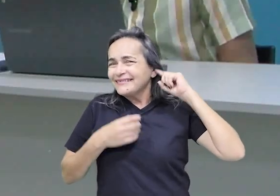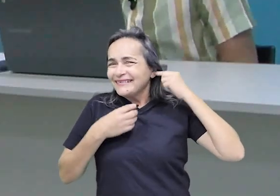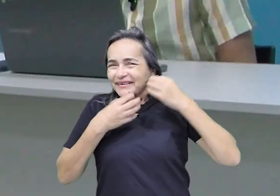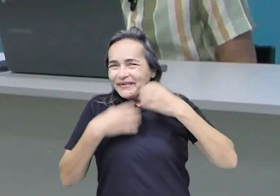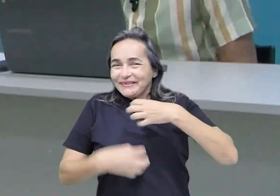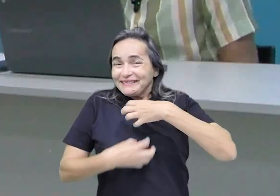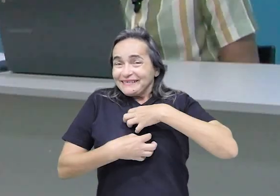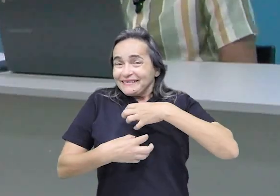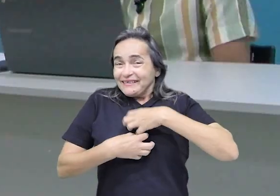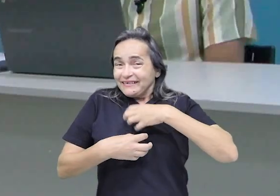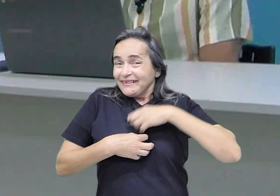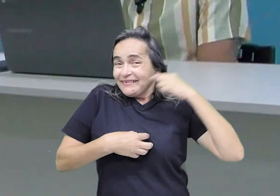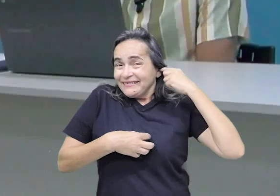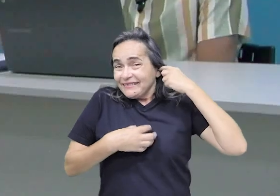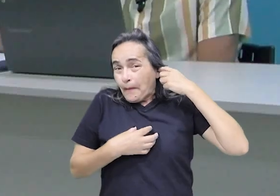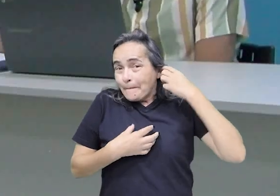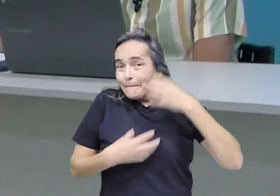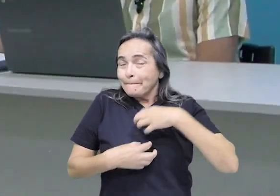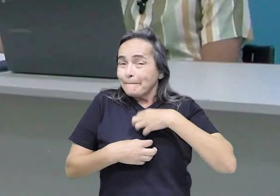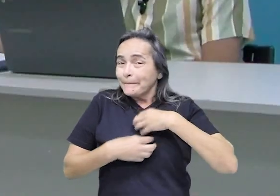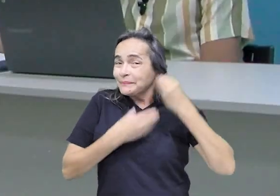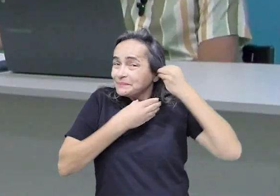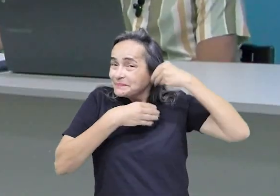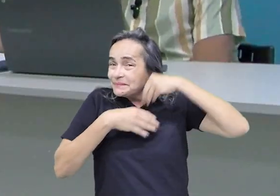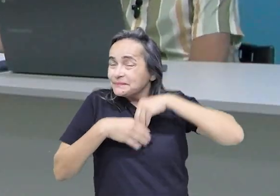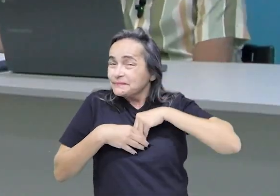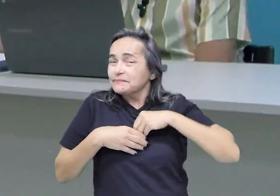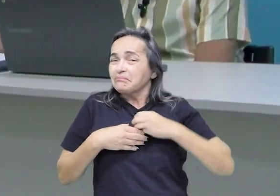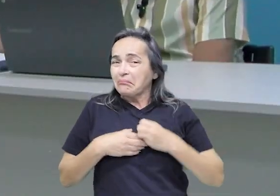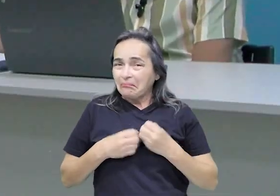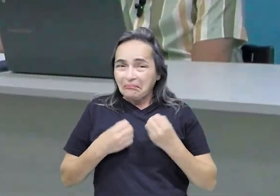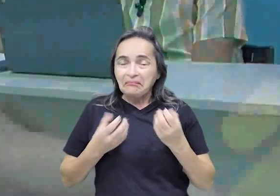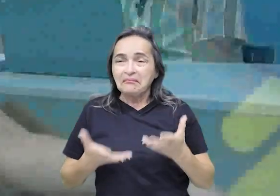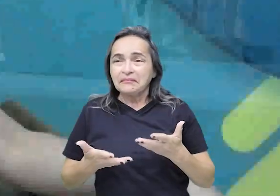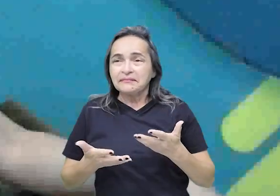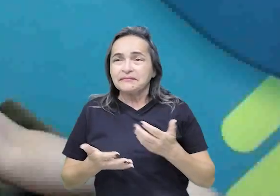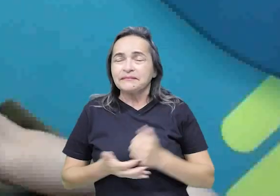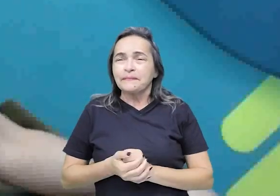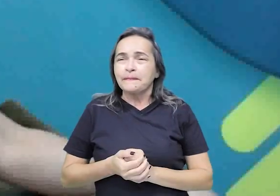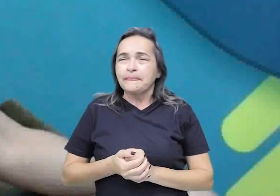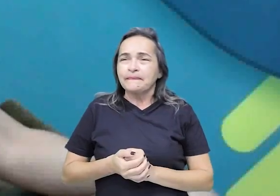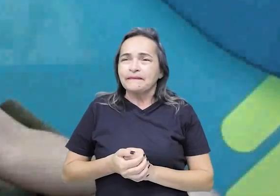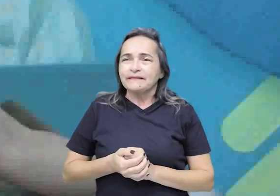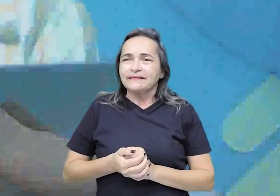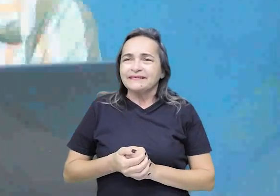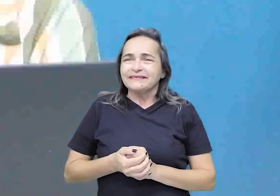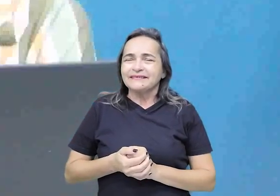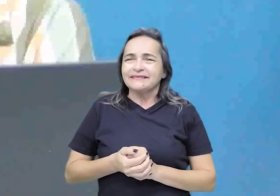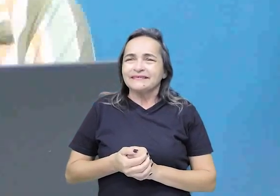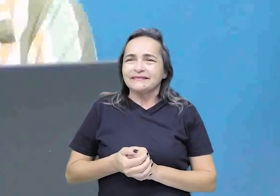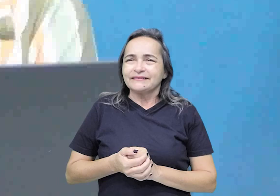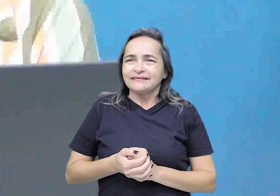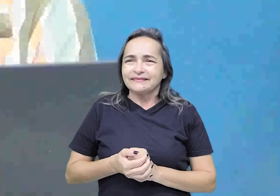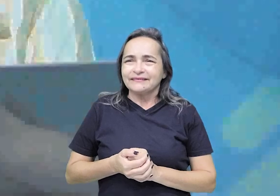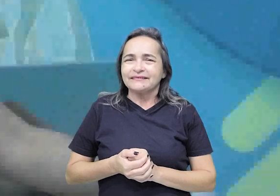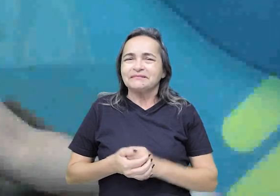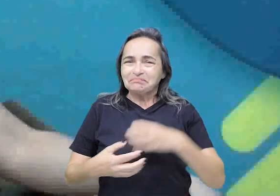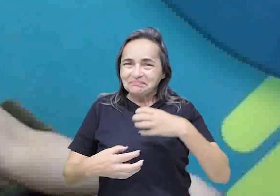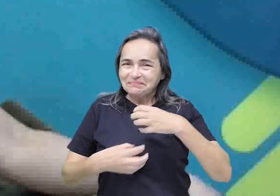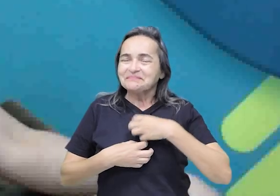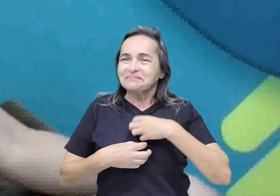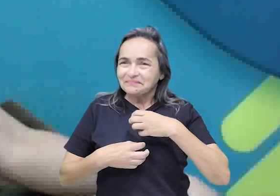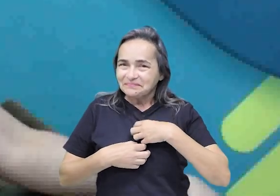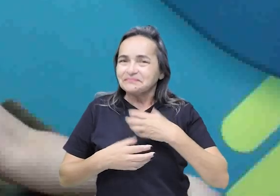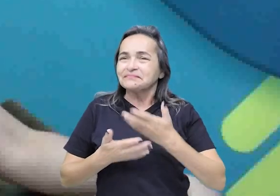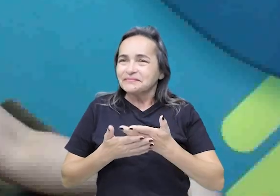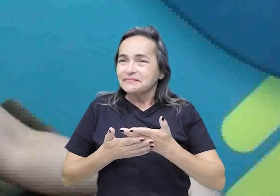uma sensação. A sensação é muito interessante, digamos assim. Por quê, Marcelo? É de revirar os olhos, a sensação. Sim,